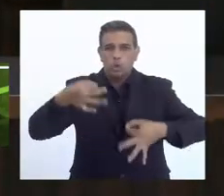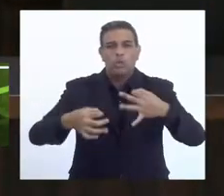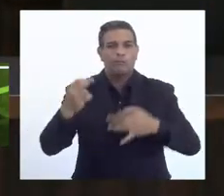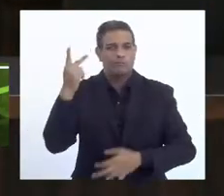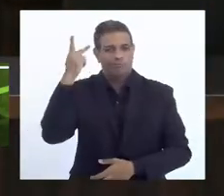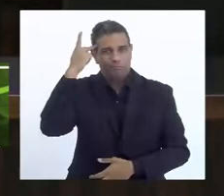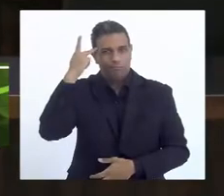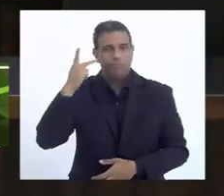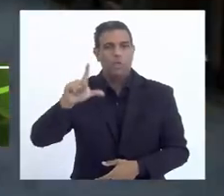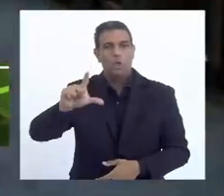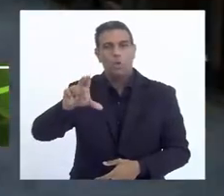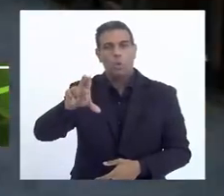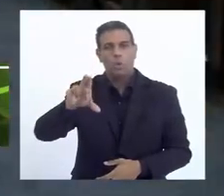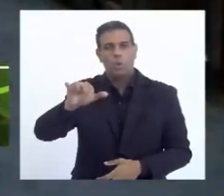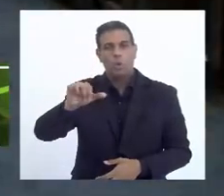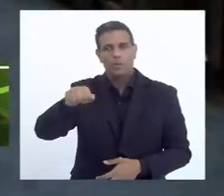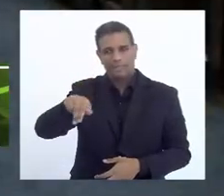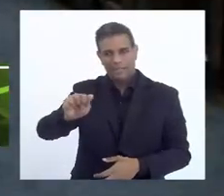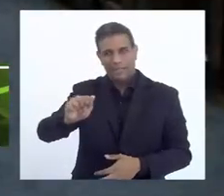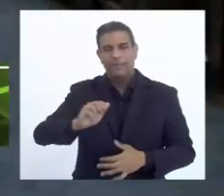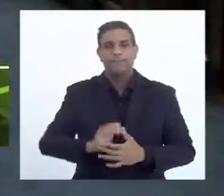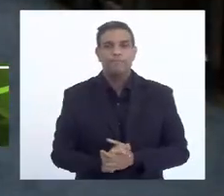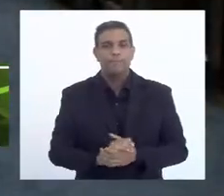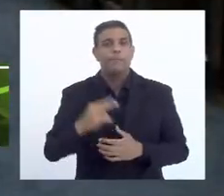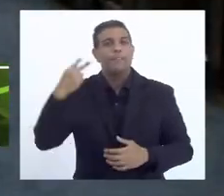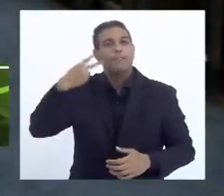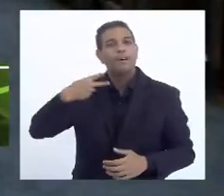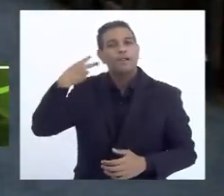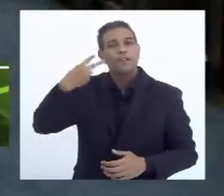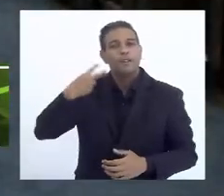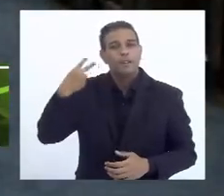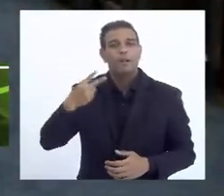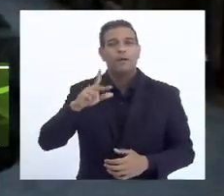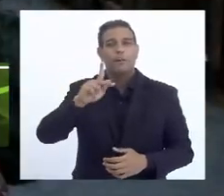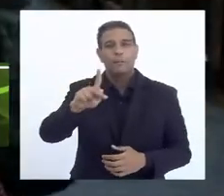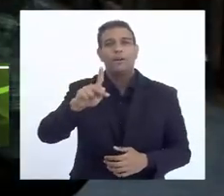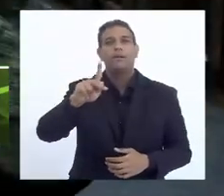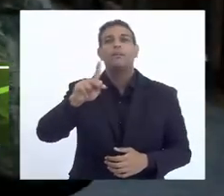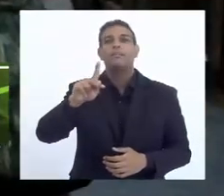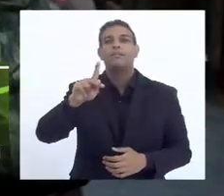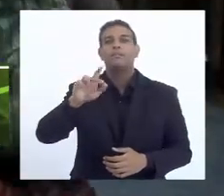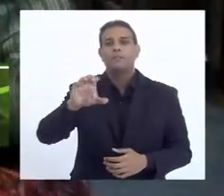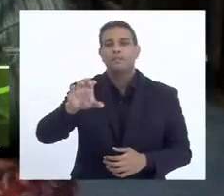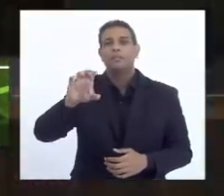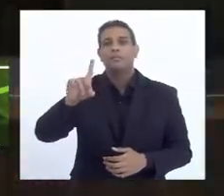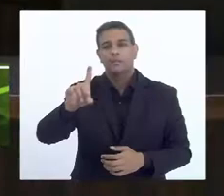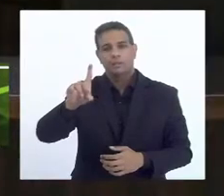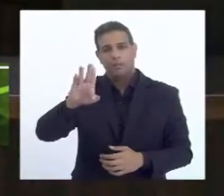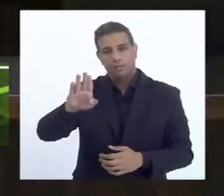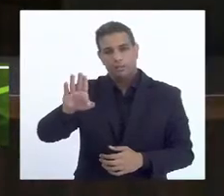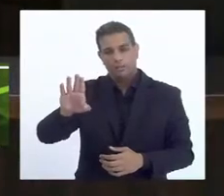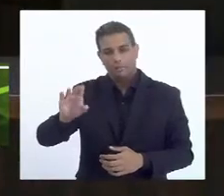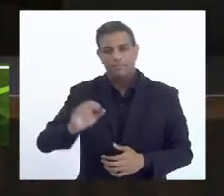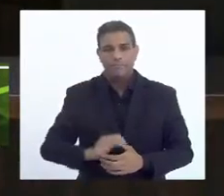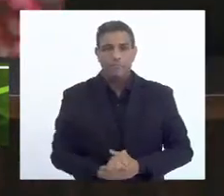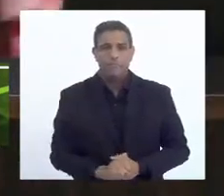Luciana Terra, da vereadora do PCdoB de Niterói, Valquíria